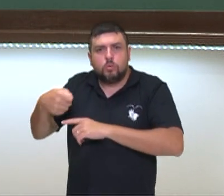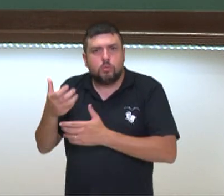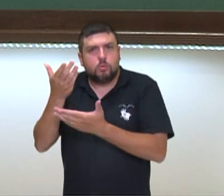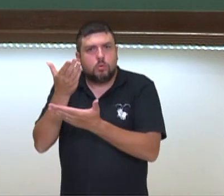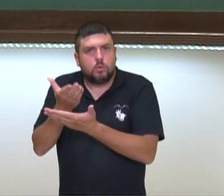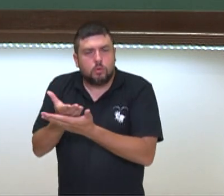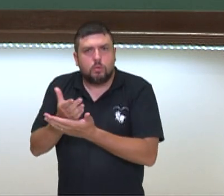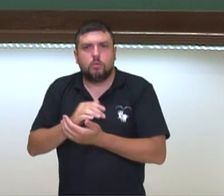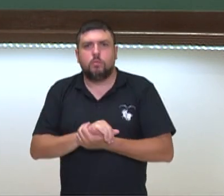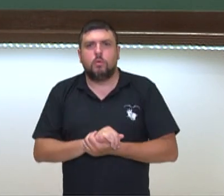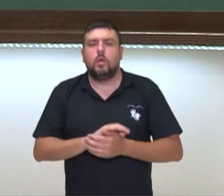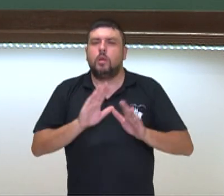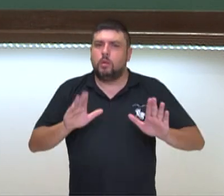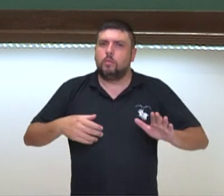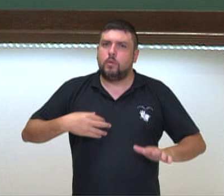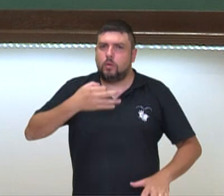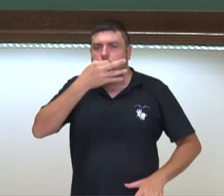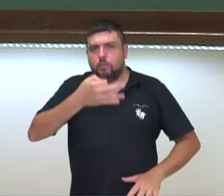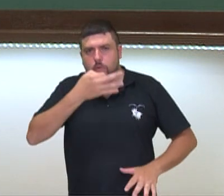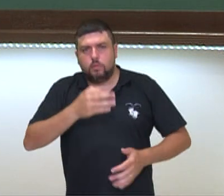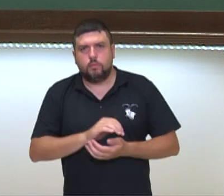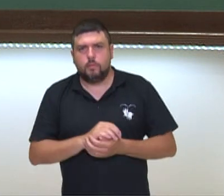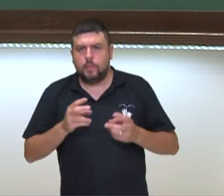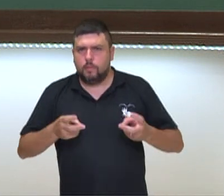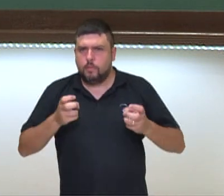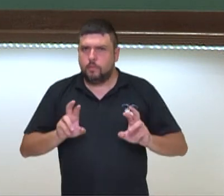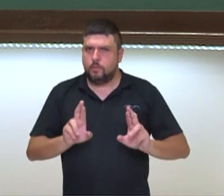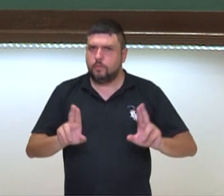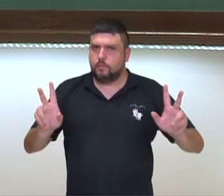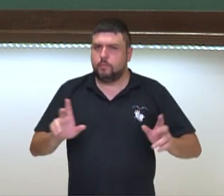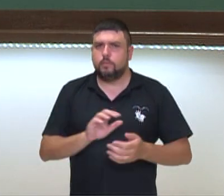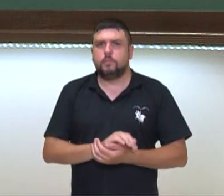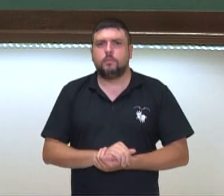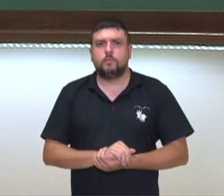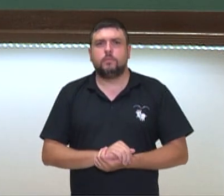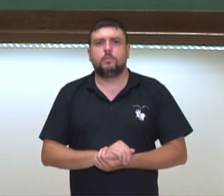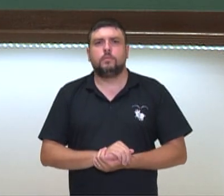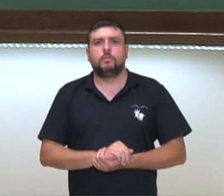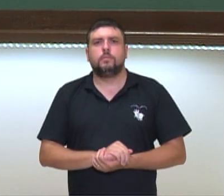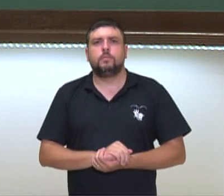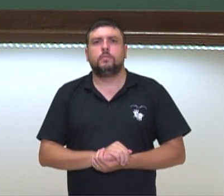sobre a aula. Então, eu já tenho uma opinião. Percebeu a diferença?